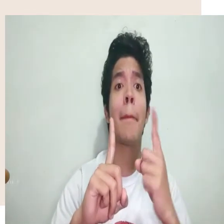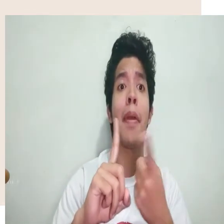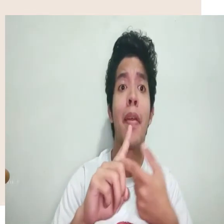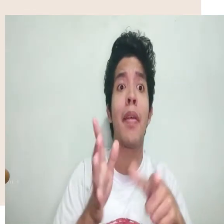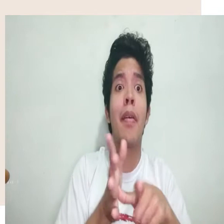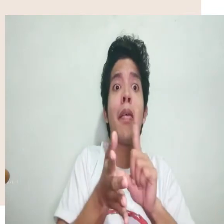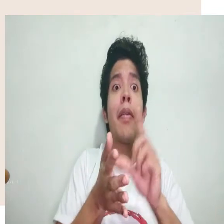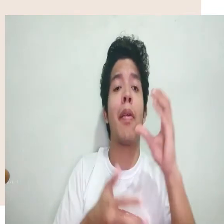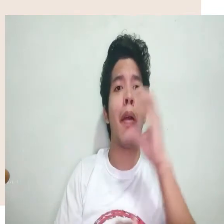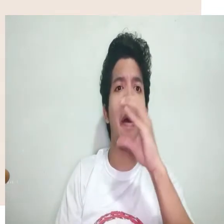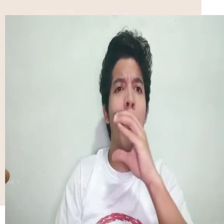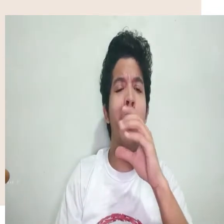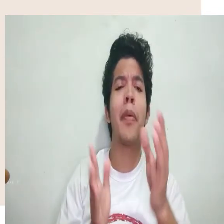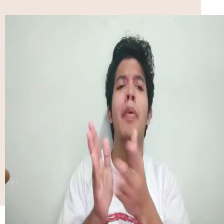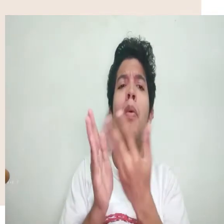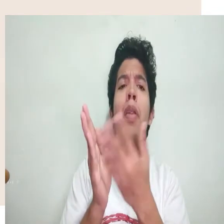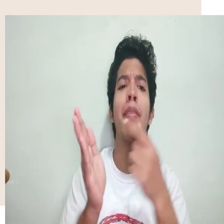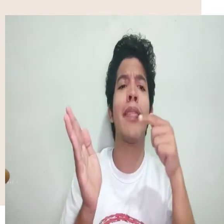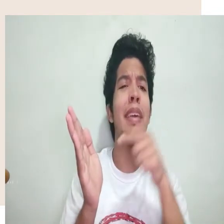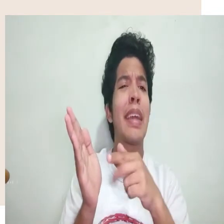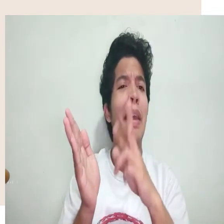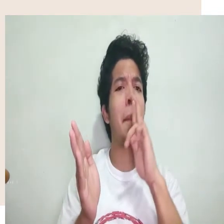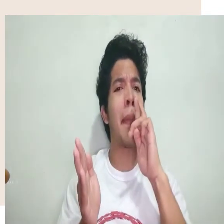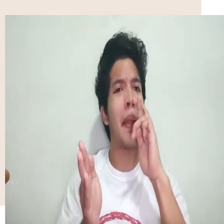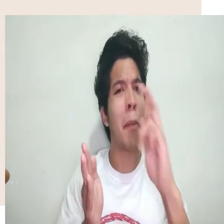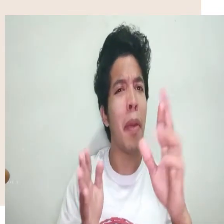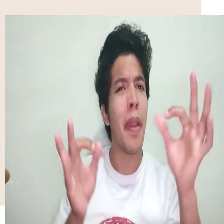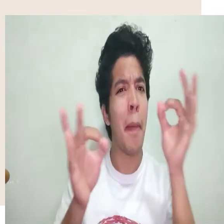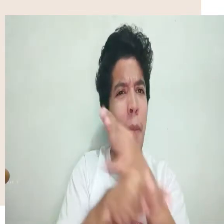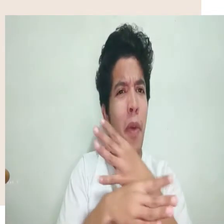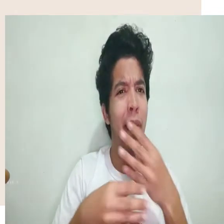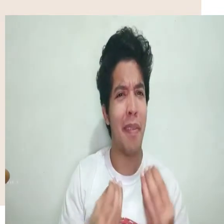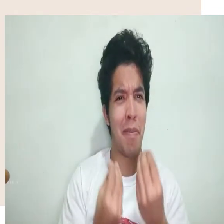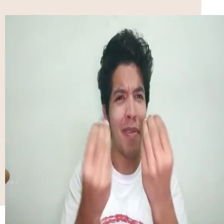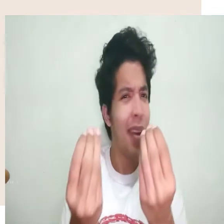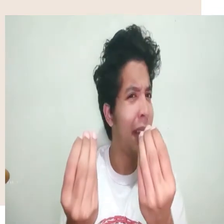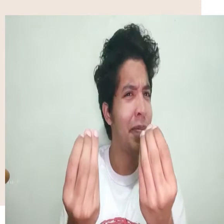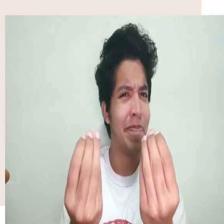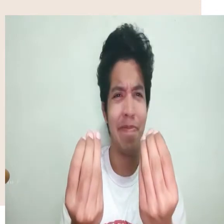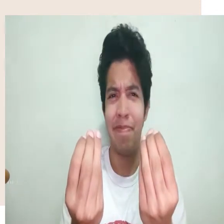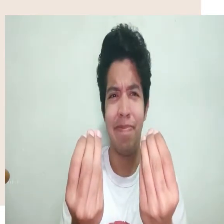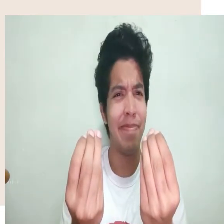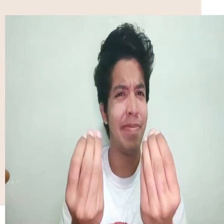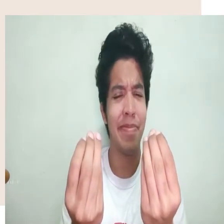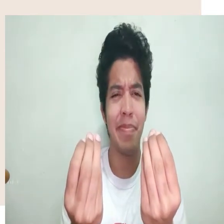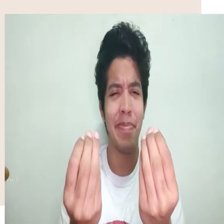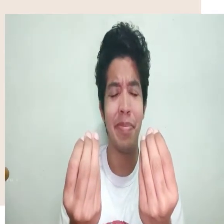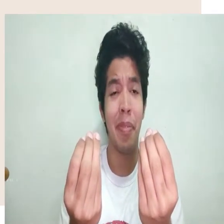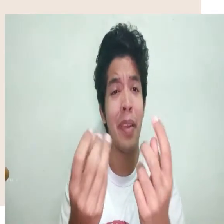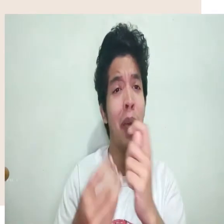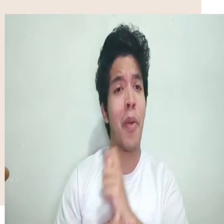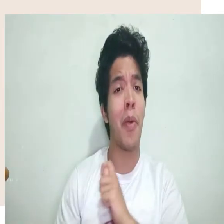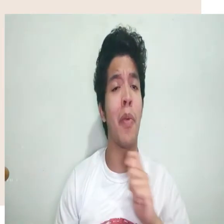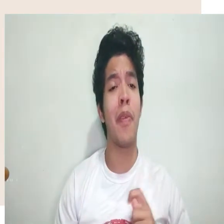futuro não é um livro que procura definir uma resposta para o porquê as meninas estão engravidando precocemente. Como diz